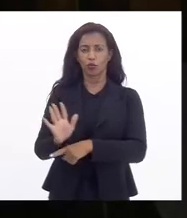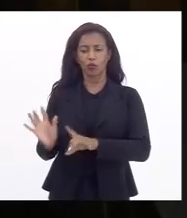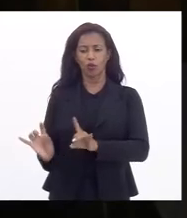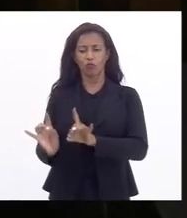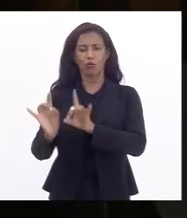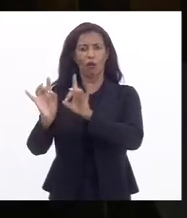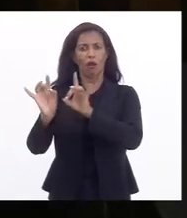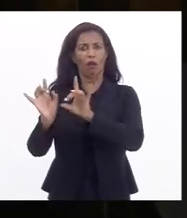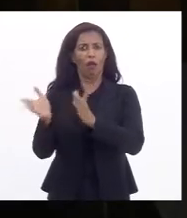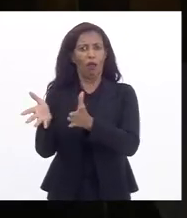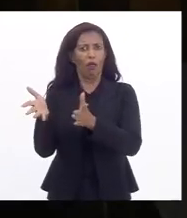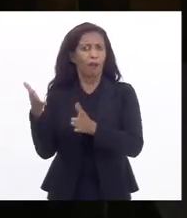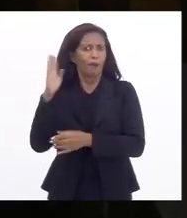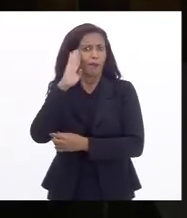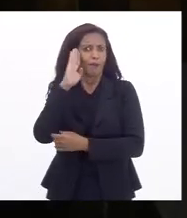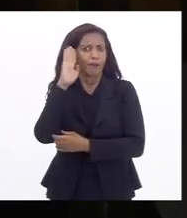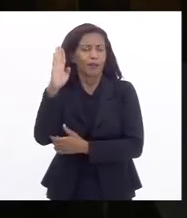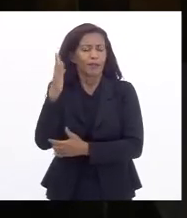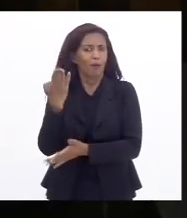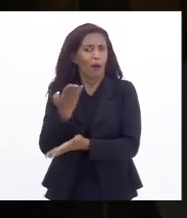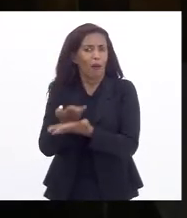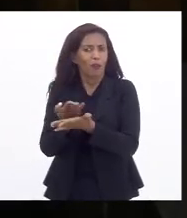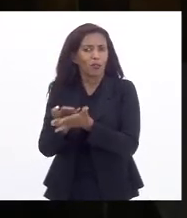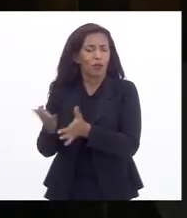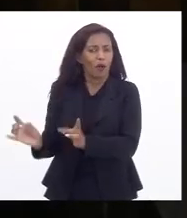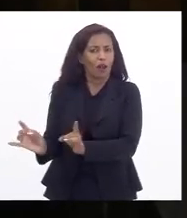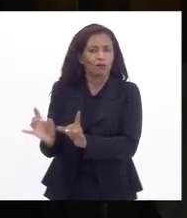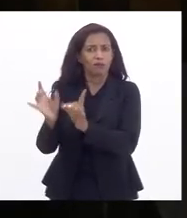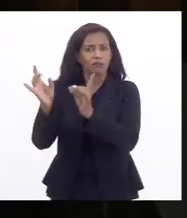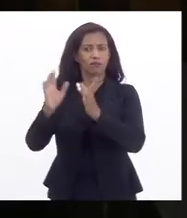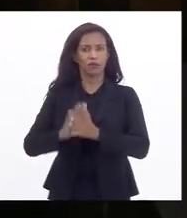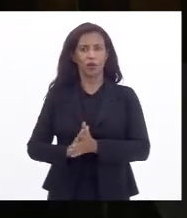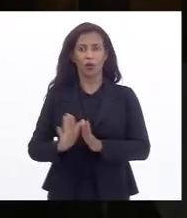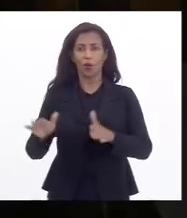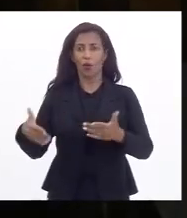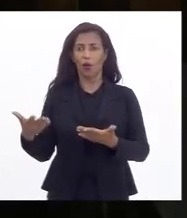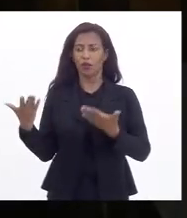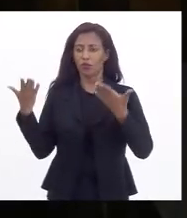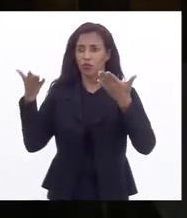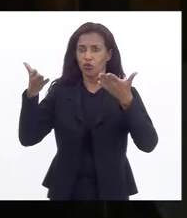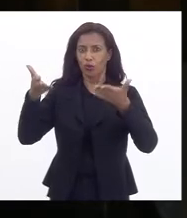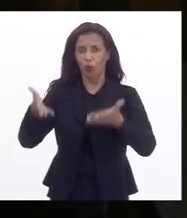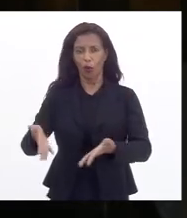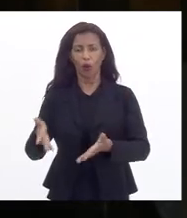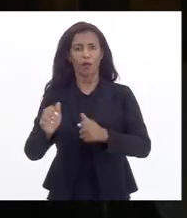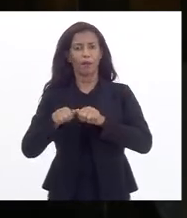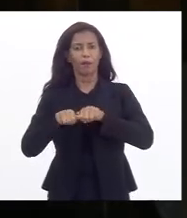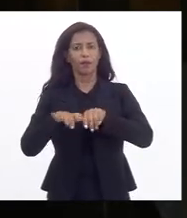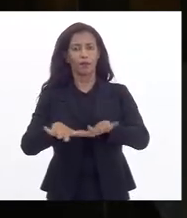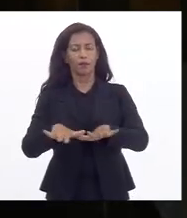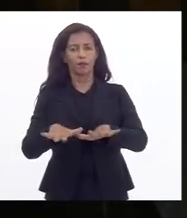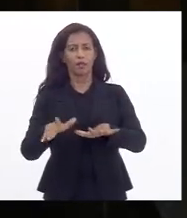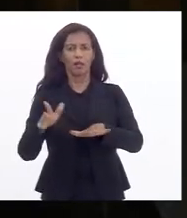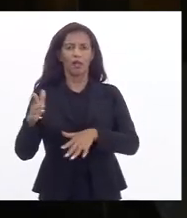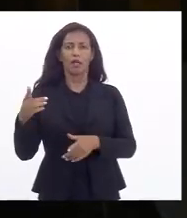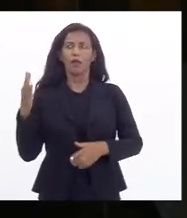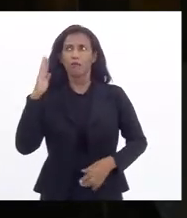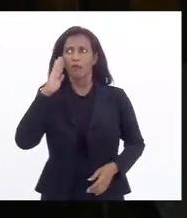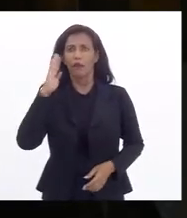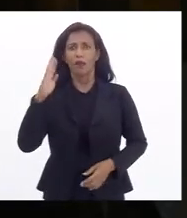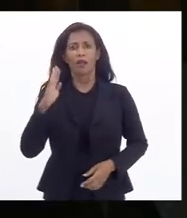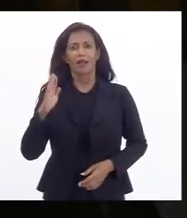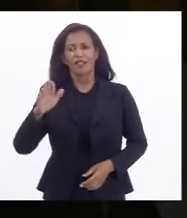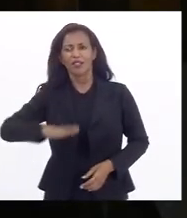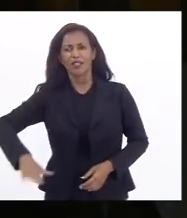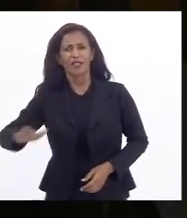Especial isso é crucial e quando a gente olha os efeitos que a pandemia causou especialmente nas crianças que